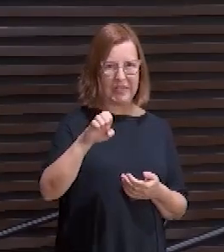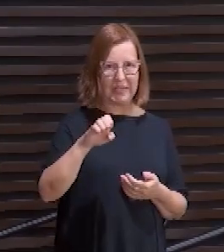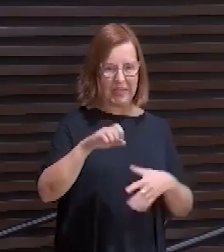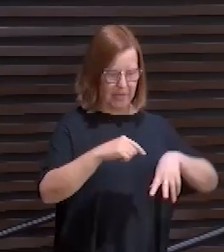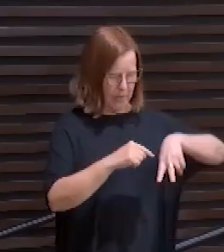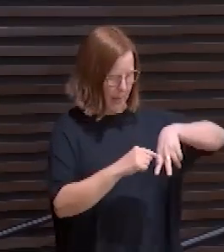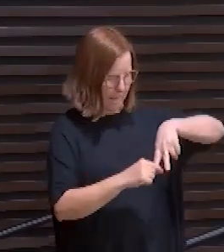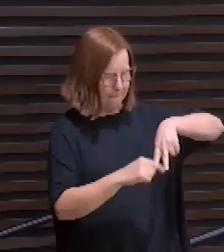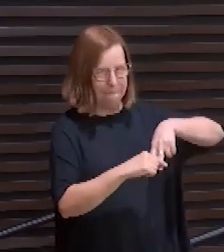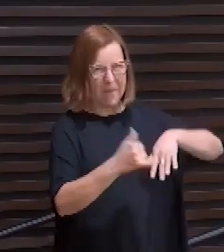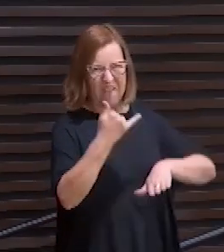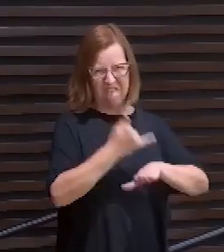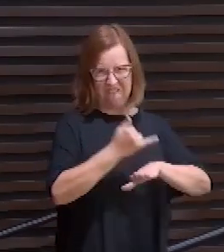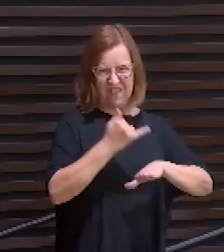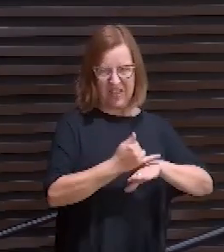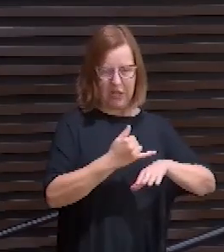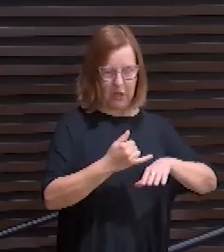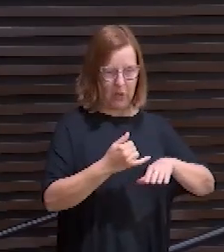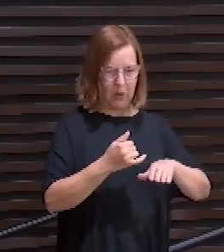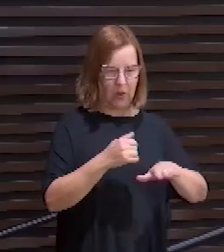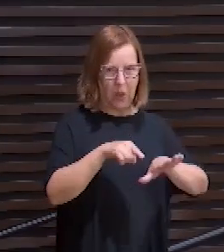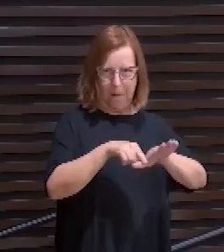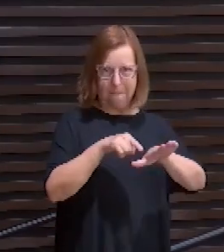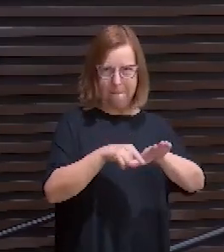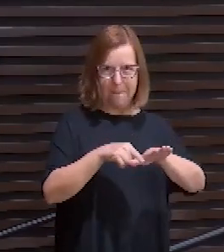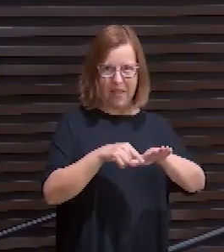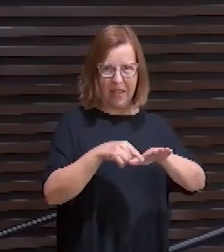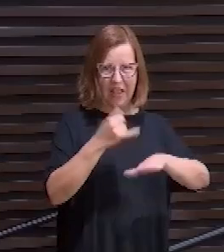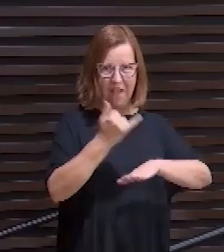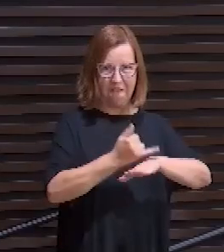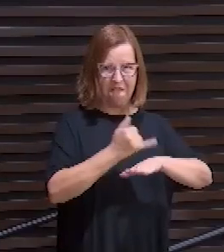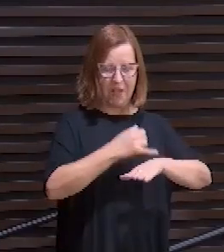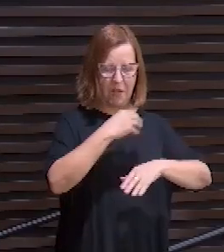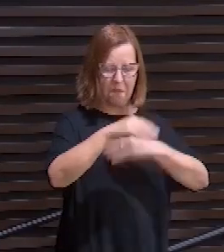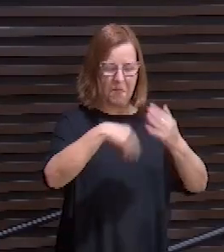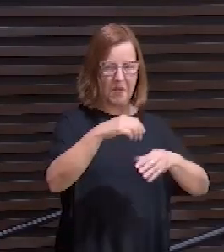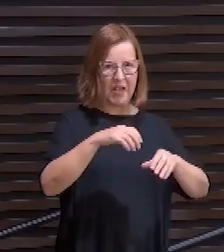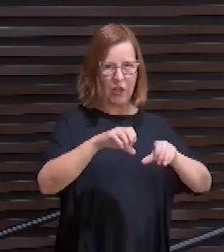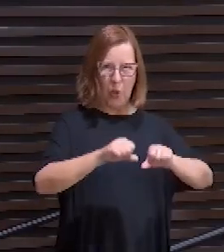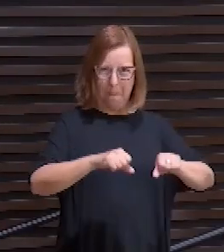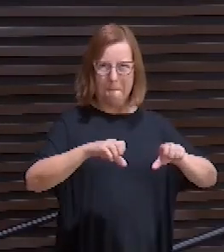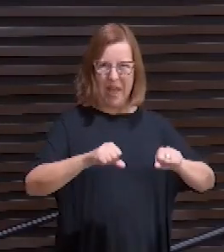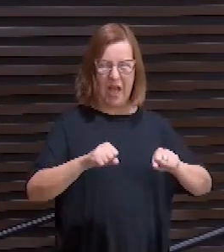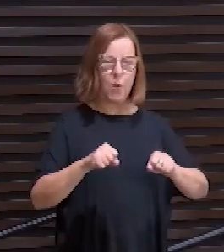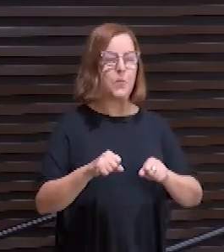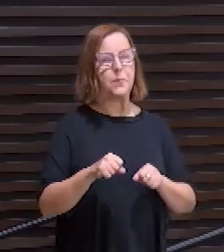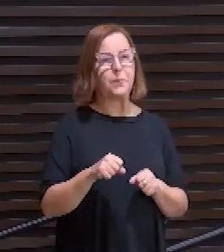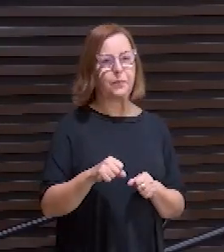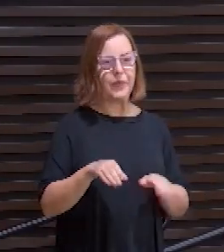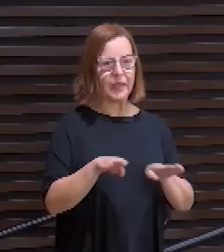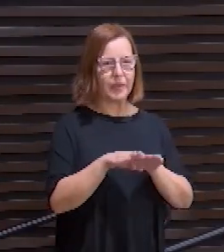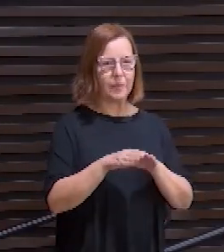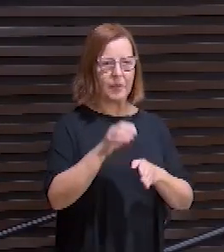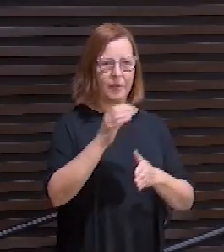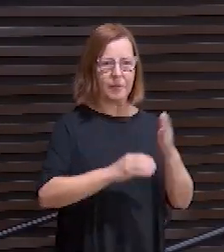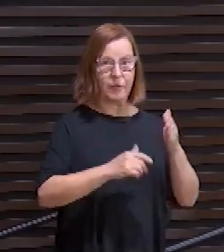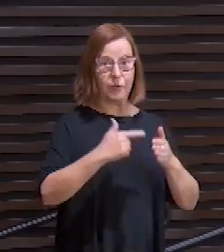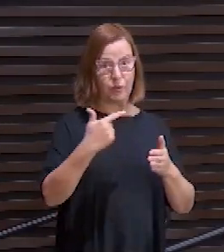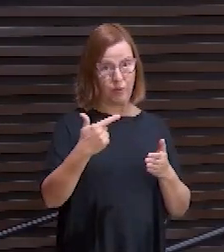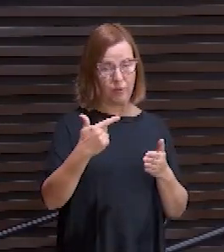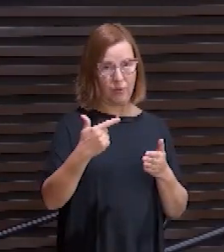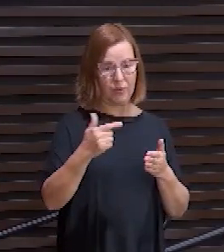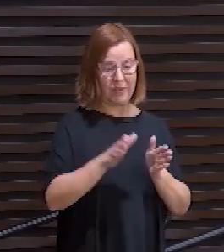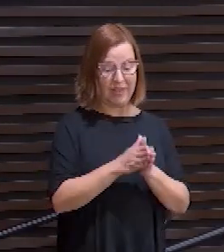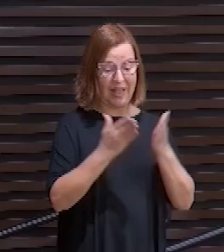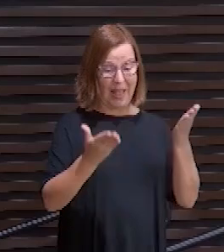ferro, e os seus pés eram de ferro misturado com barro. E lá também, no capítulo 2, a Bíblia, explicando